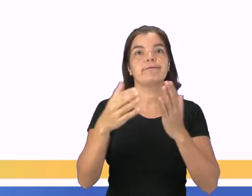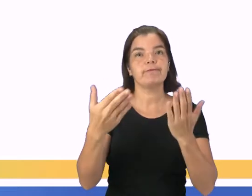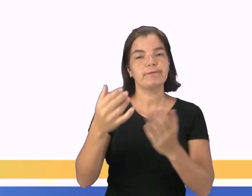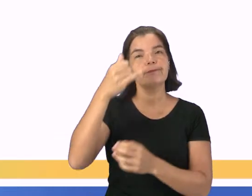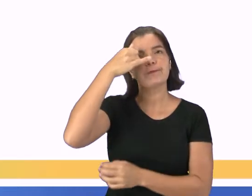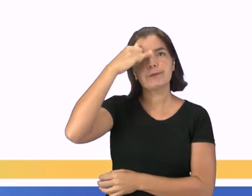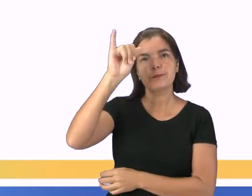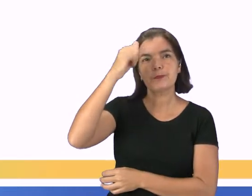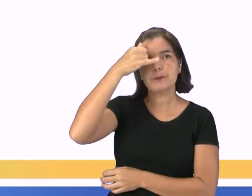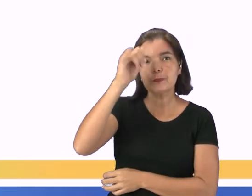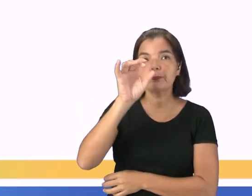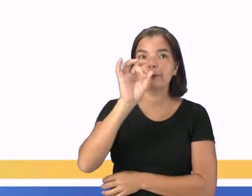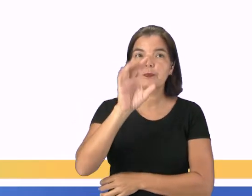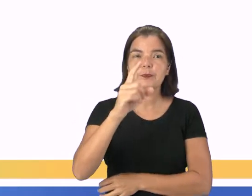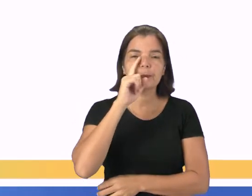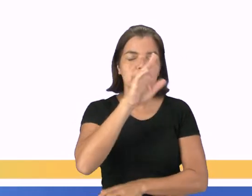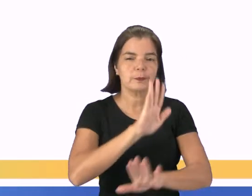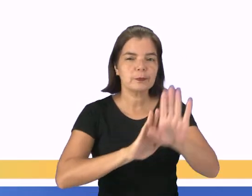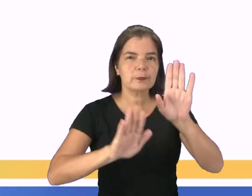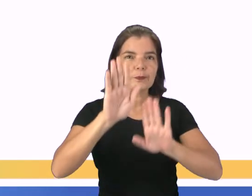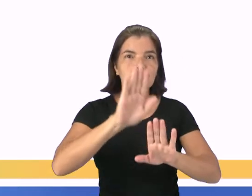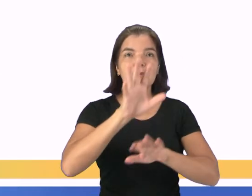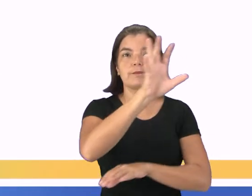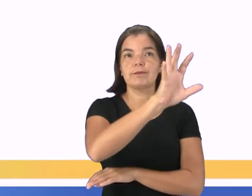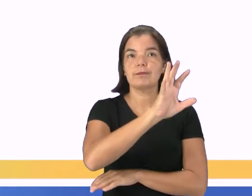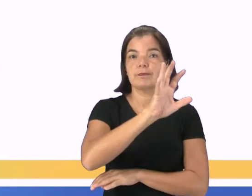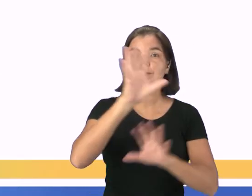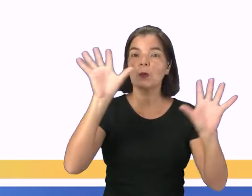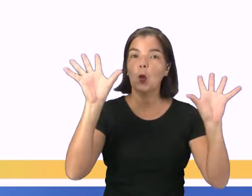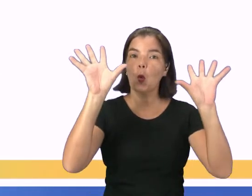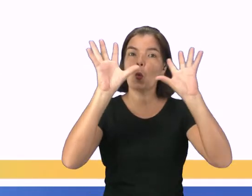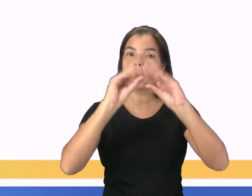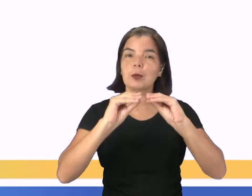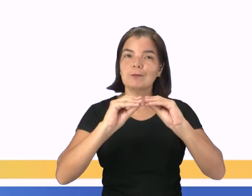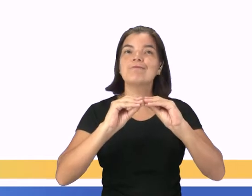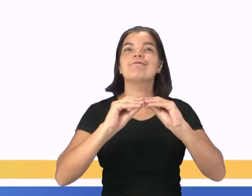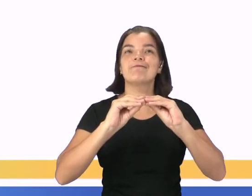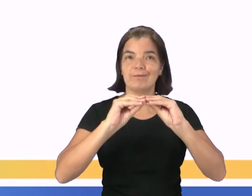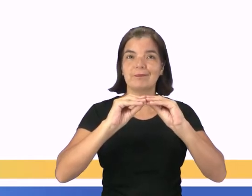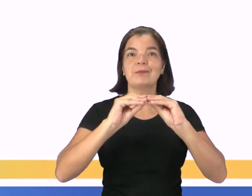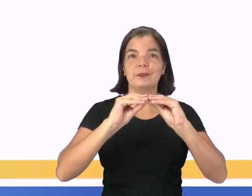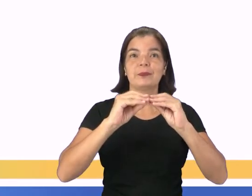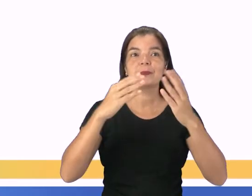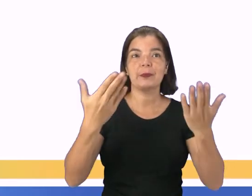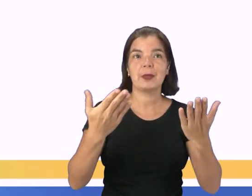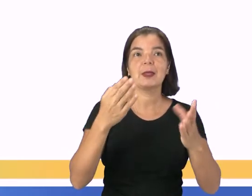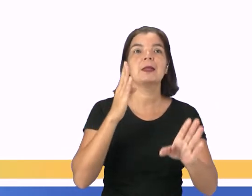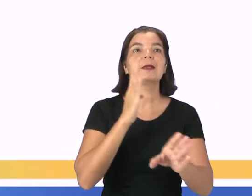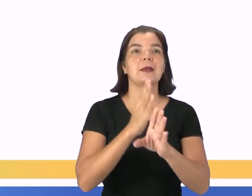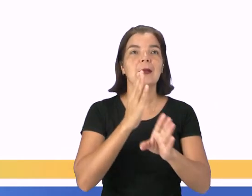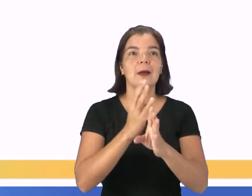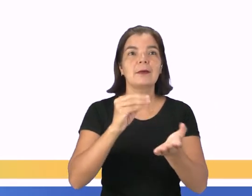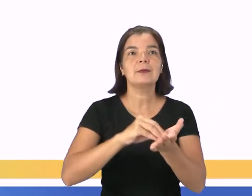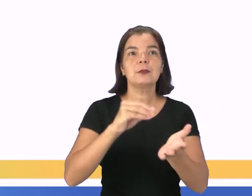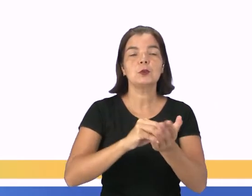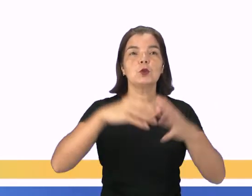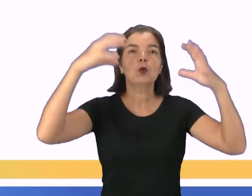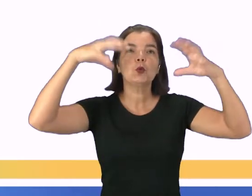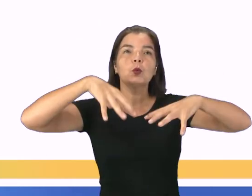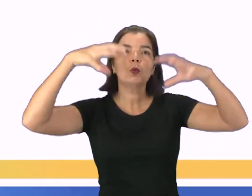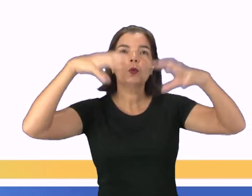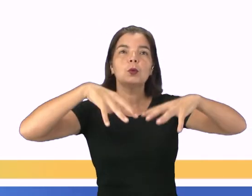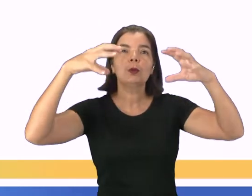medida foi criada para que não haja riscos de ocorrerem apagões, né, em razão da escassez de chuvas que